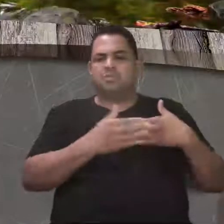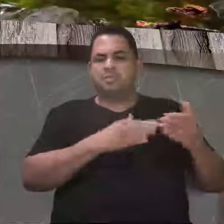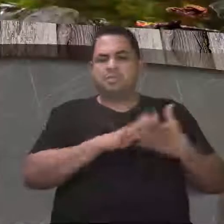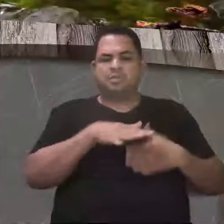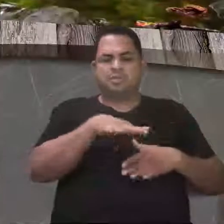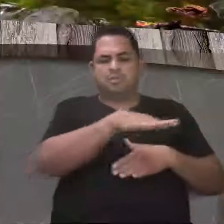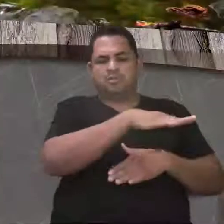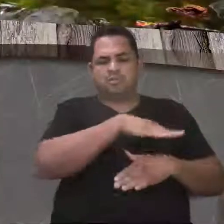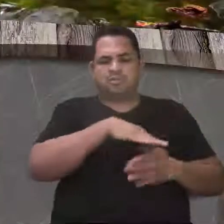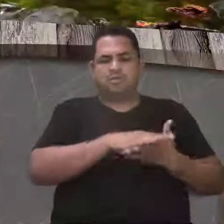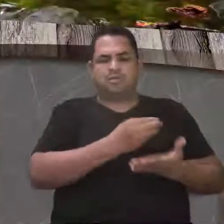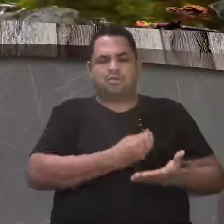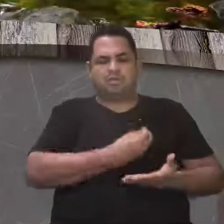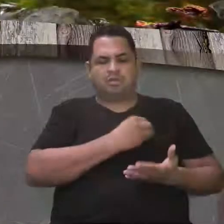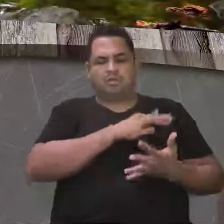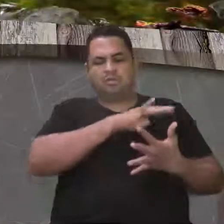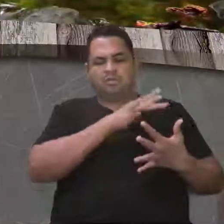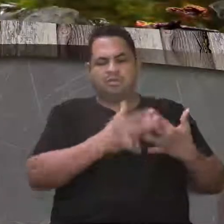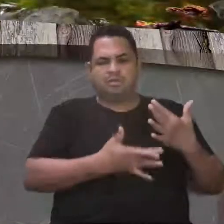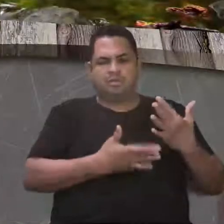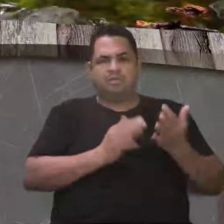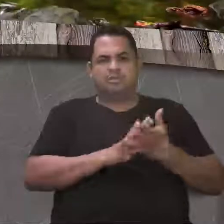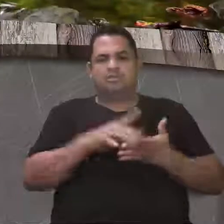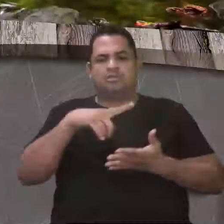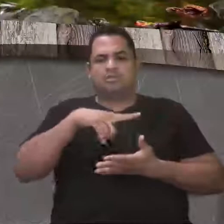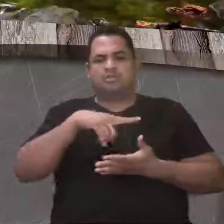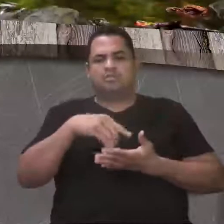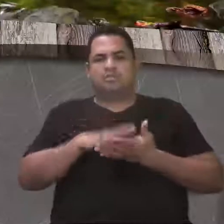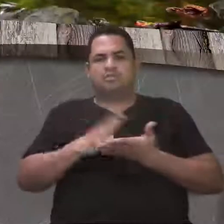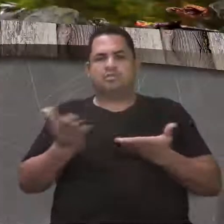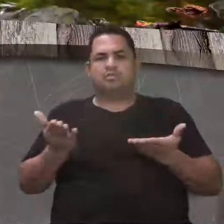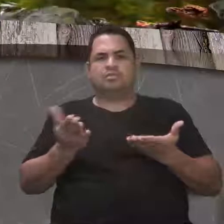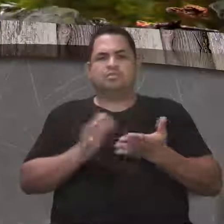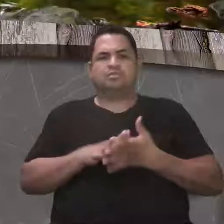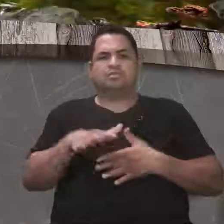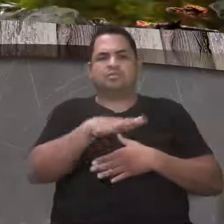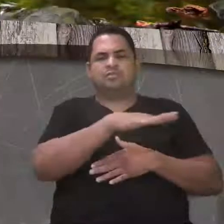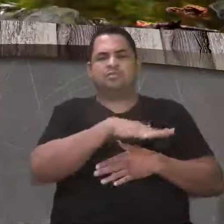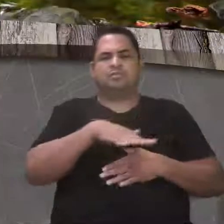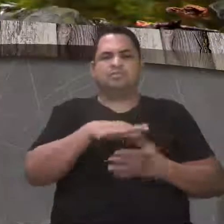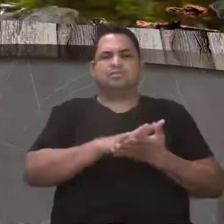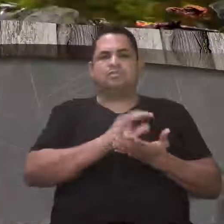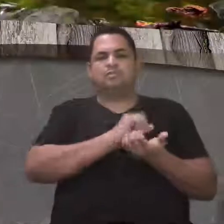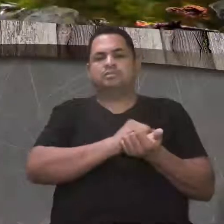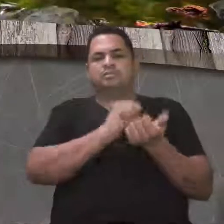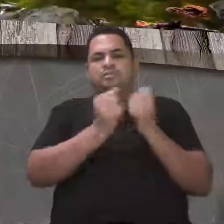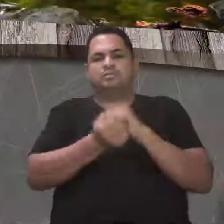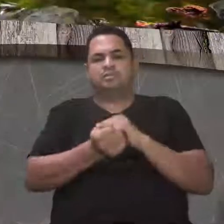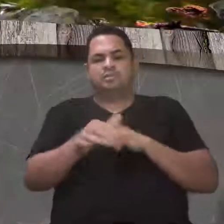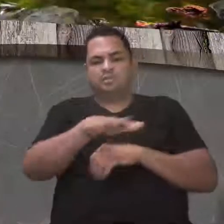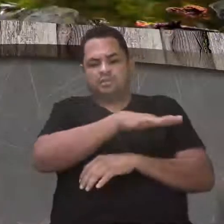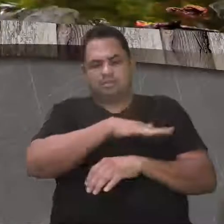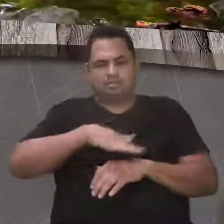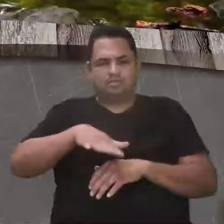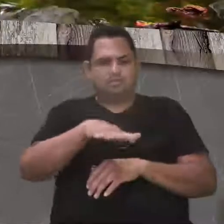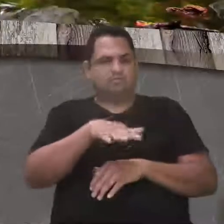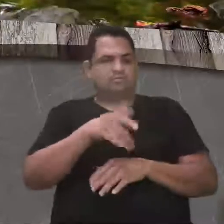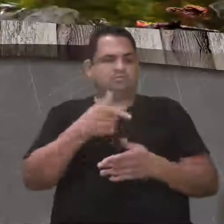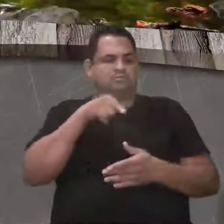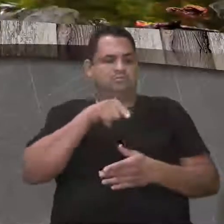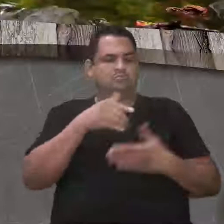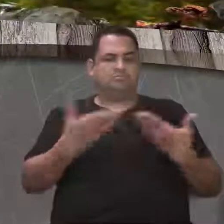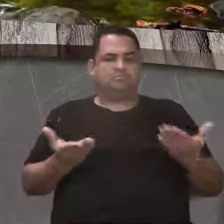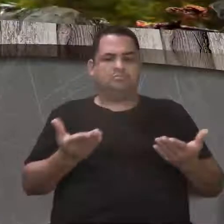tipo de ecossistema, esses organismos estão ali vivendo naquele ecossistema porque eles estão adaptados àquele ambiente.